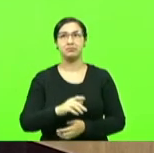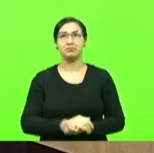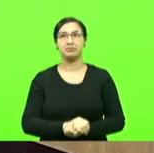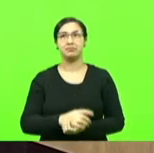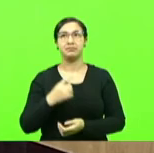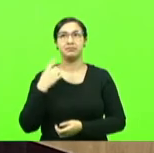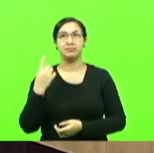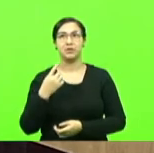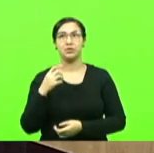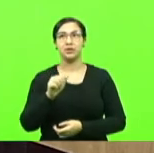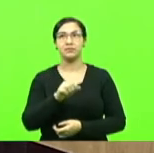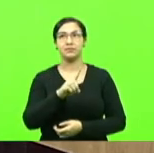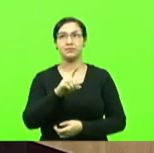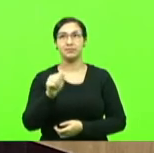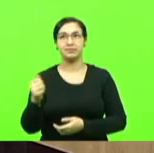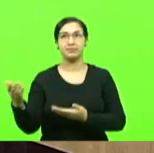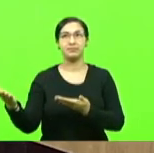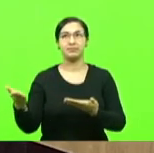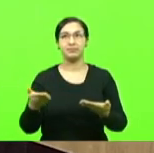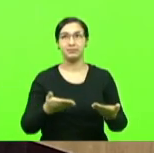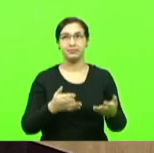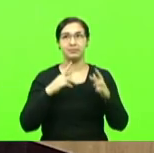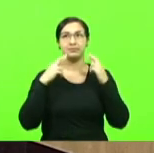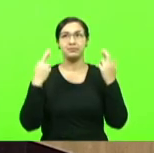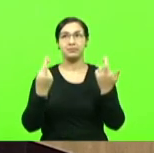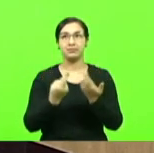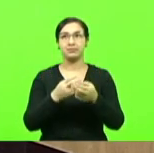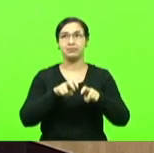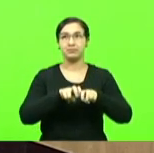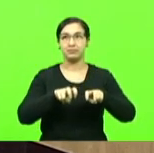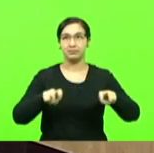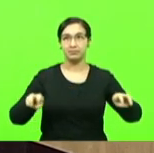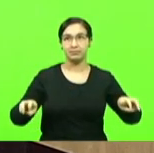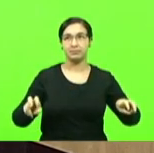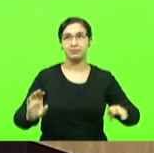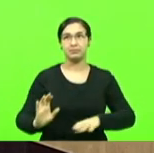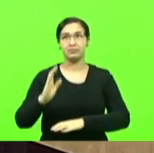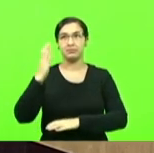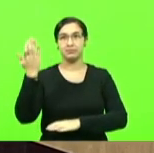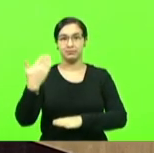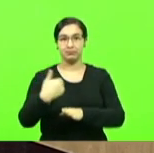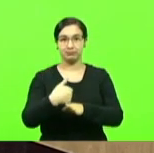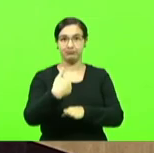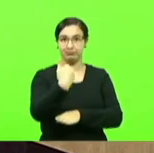Deputada Ada, Vossa Excelência está sendo convidada para a reunião da bancada que está acontecendo ao seu lado.